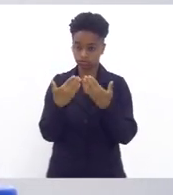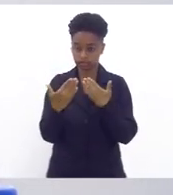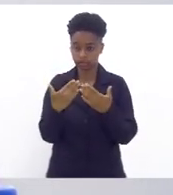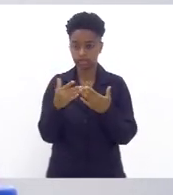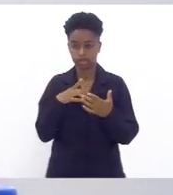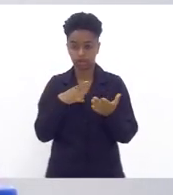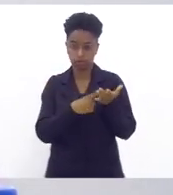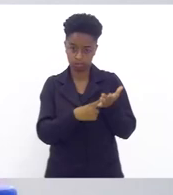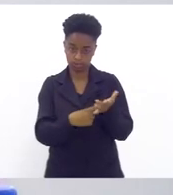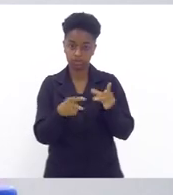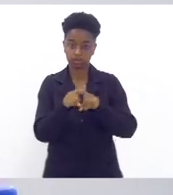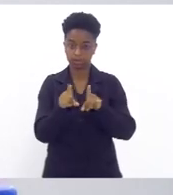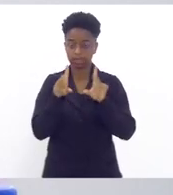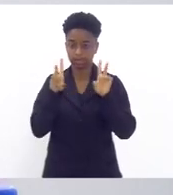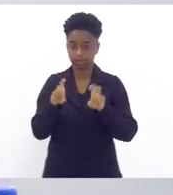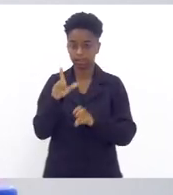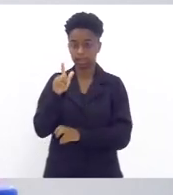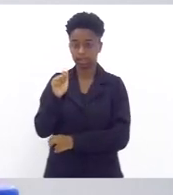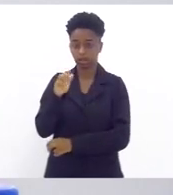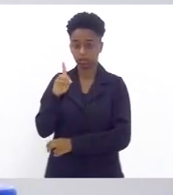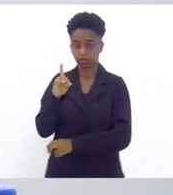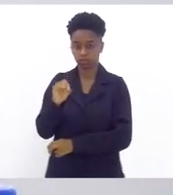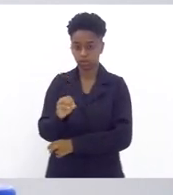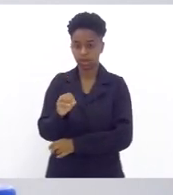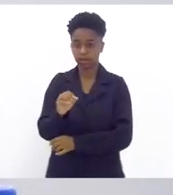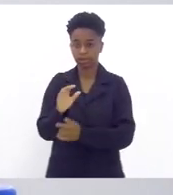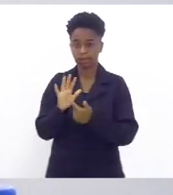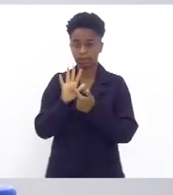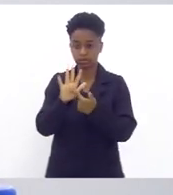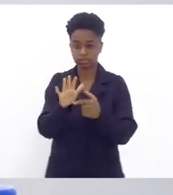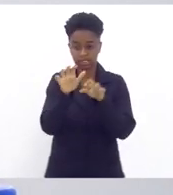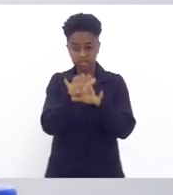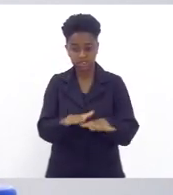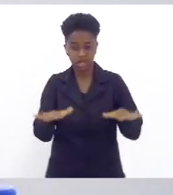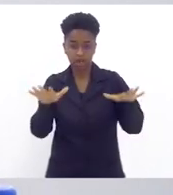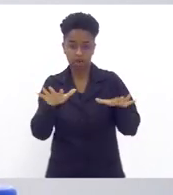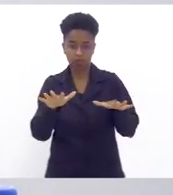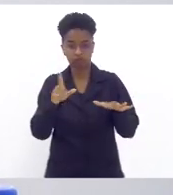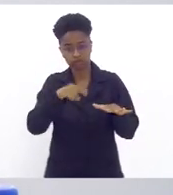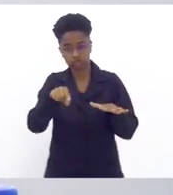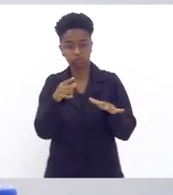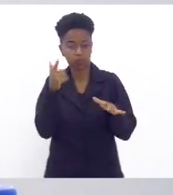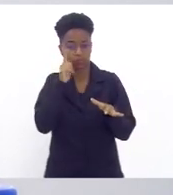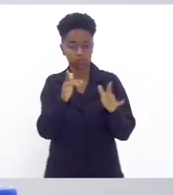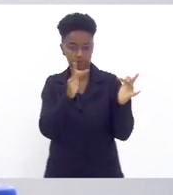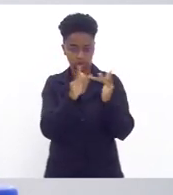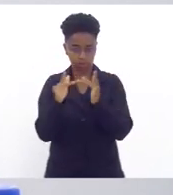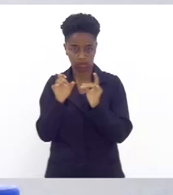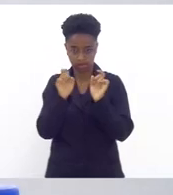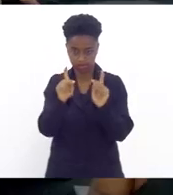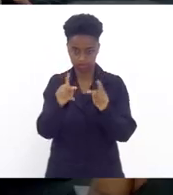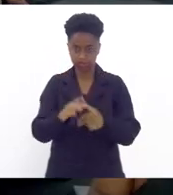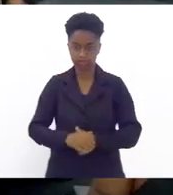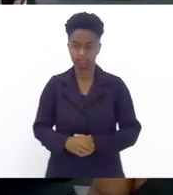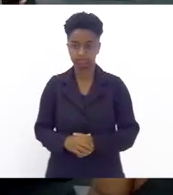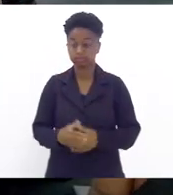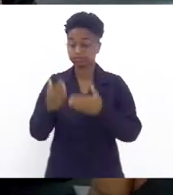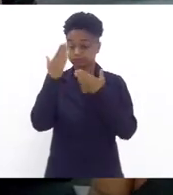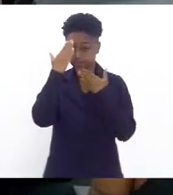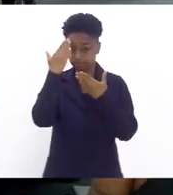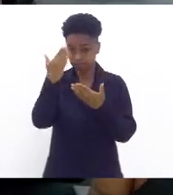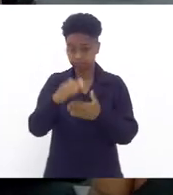gente compromete com a questão do laudo de disponibilizar de uma forma mais ampla para acesso de todo mundo OK obrigada